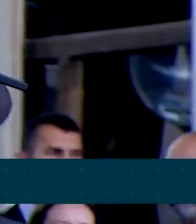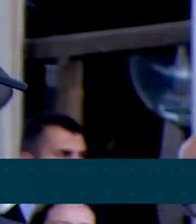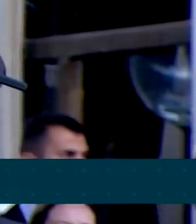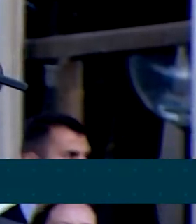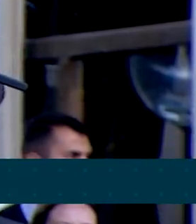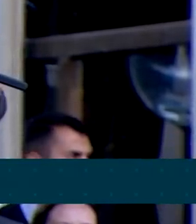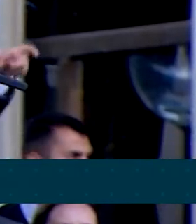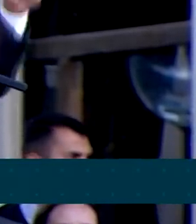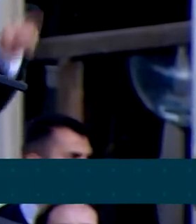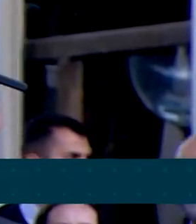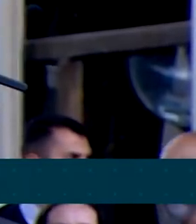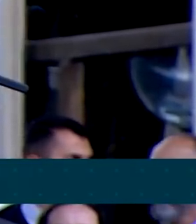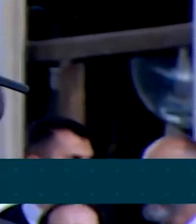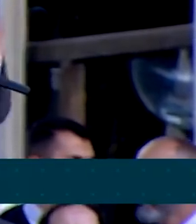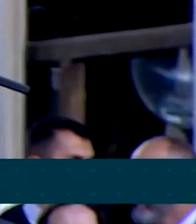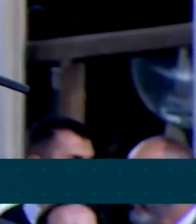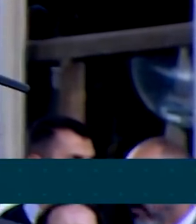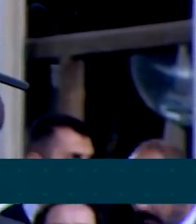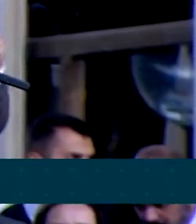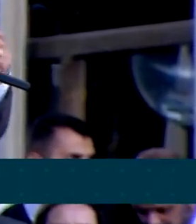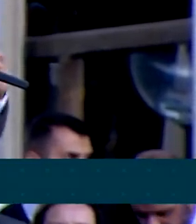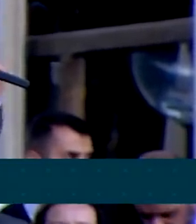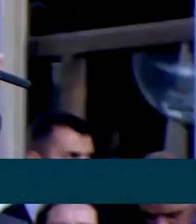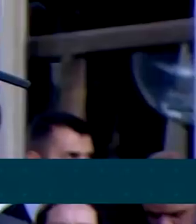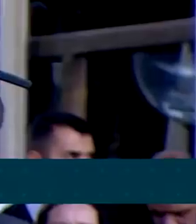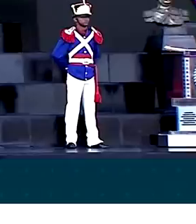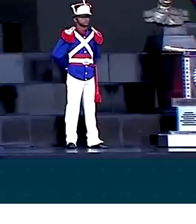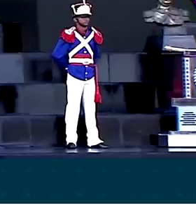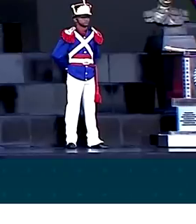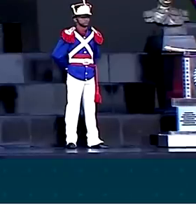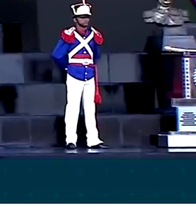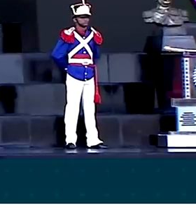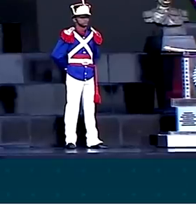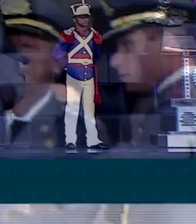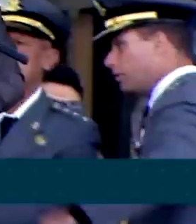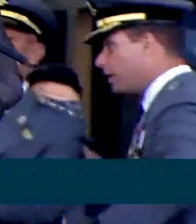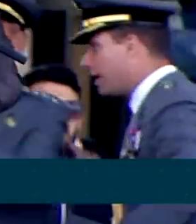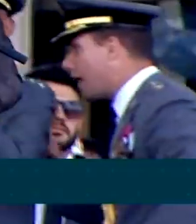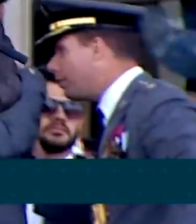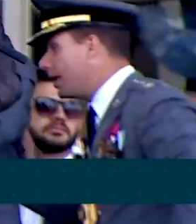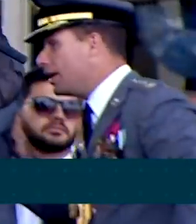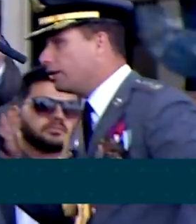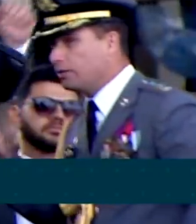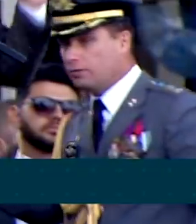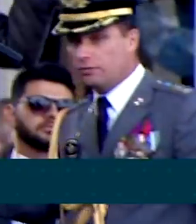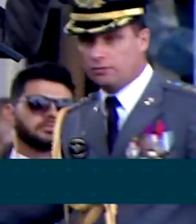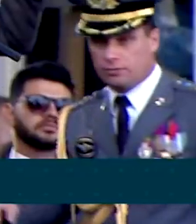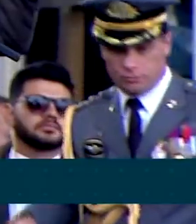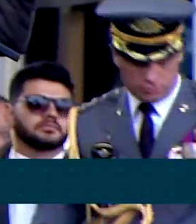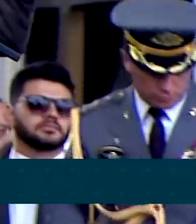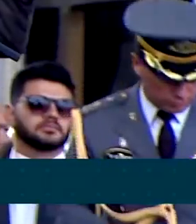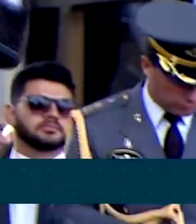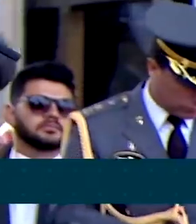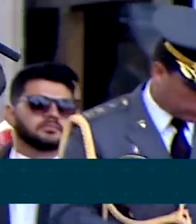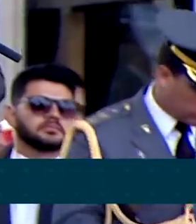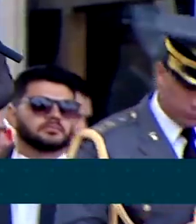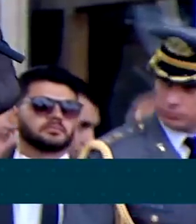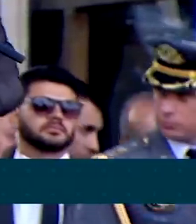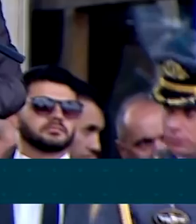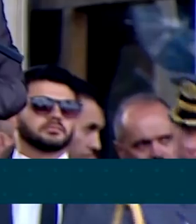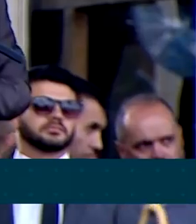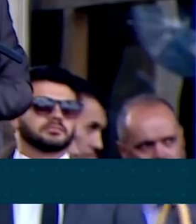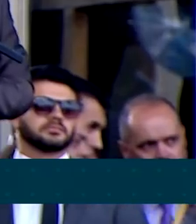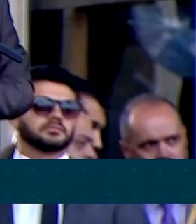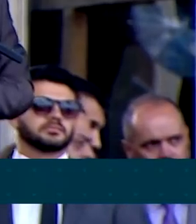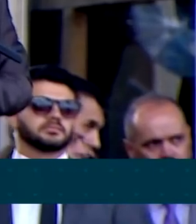com perseverança e acendrado patriotismo. Quando se fala em Exército Brasileiro, vem à